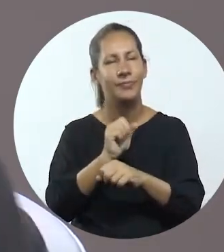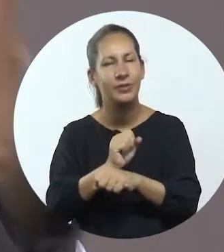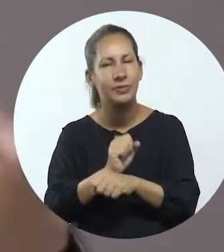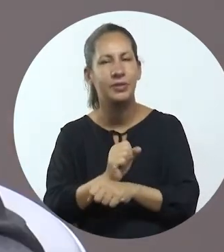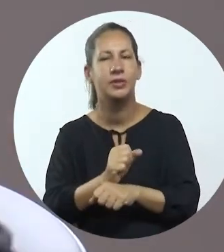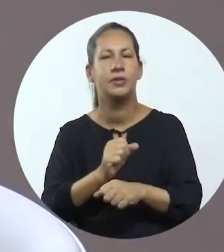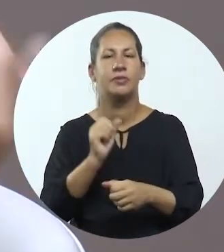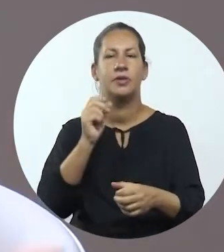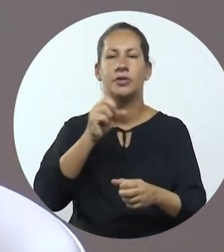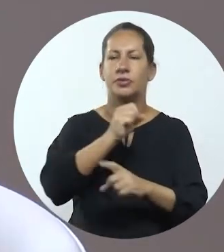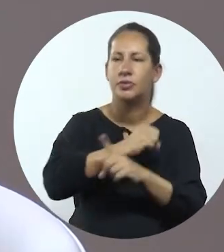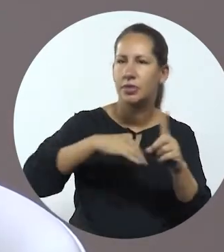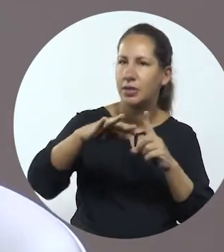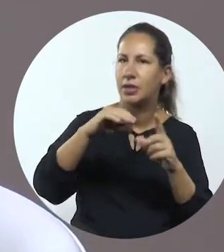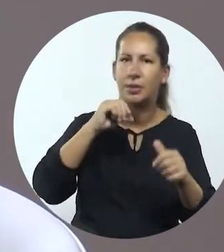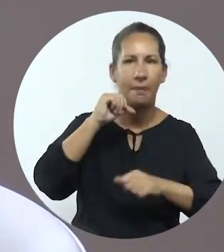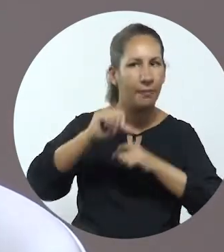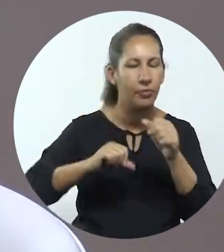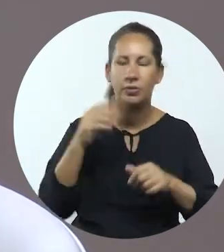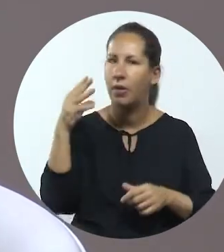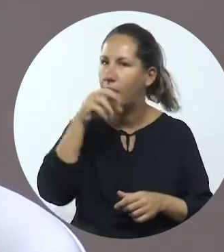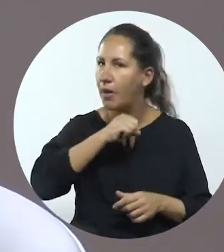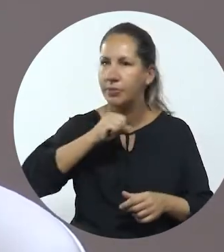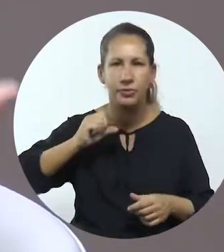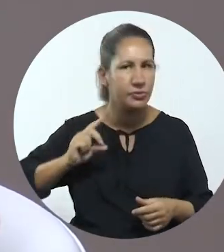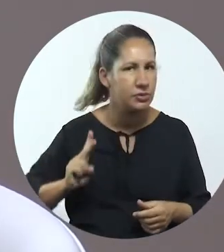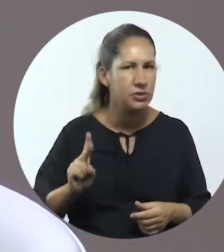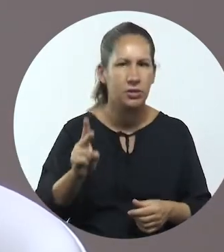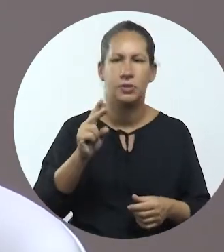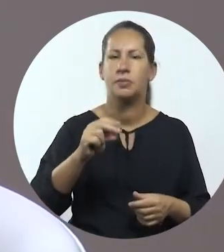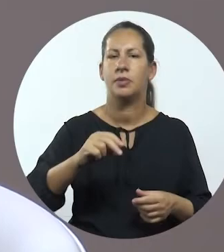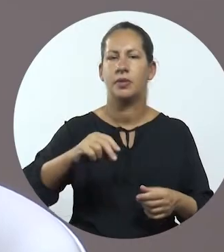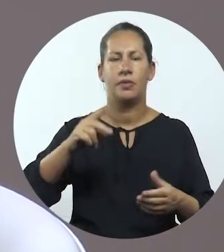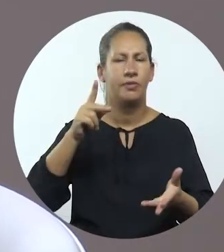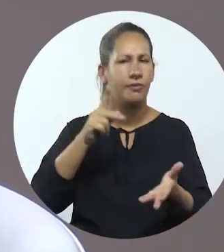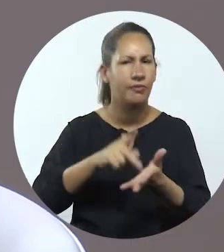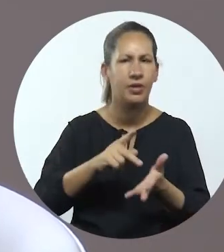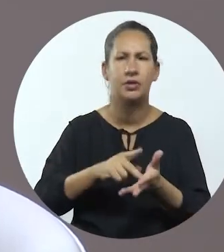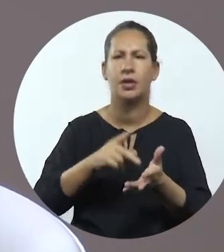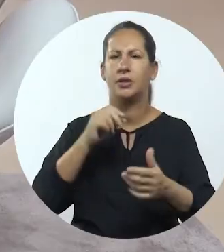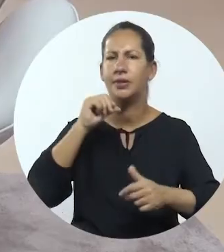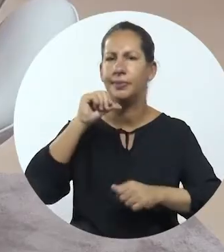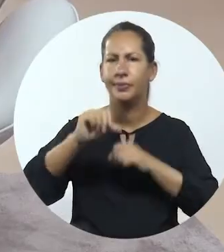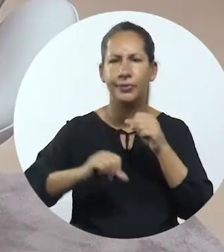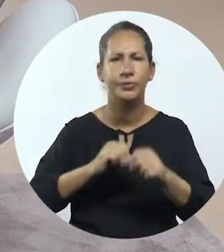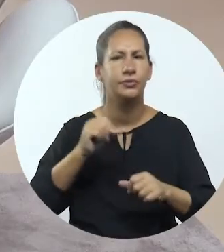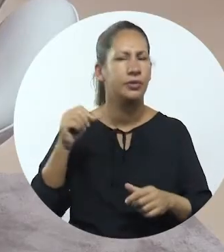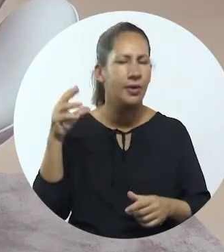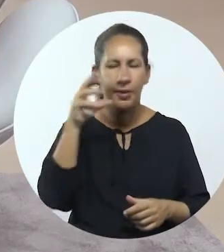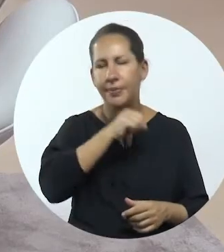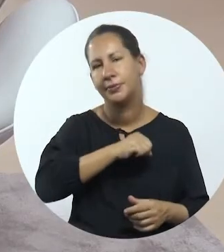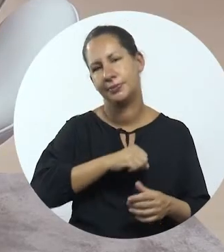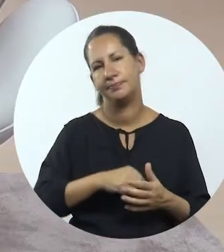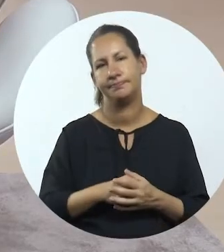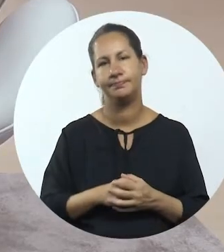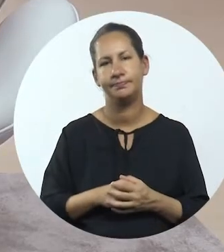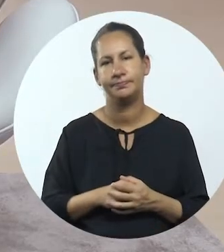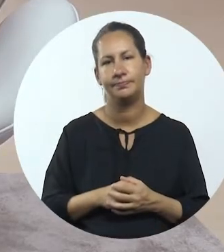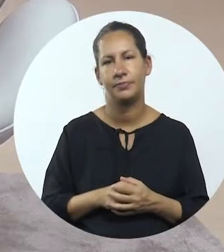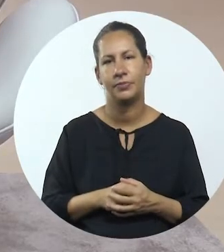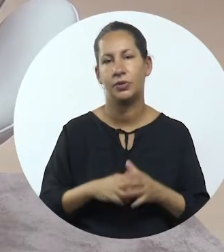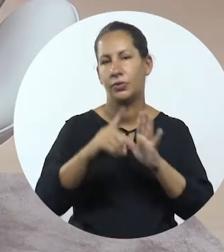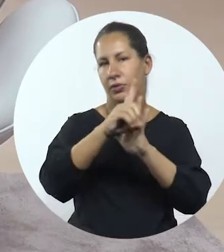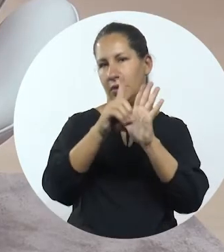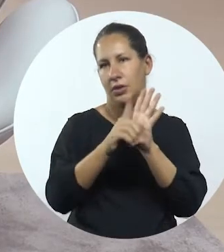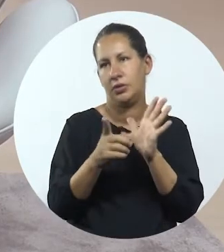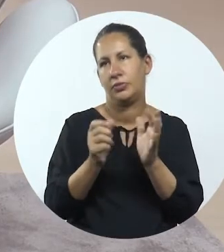de uma sociedade que muda rapidamente o tempo todo, uma realidade que é mutável muito rapidamente, o